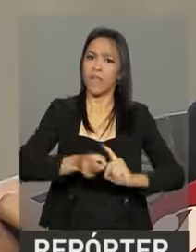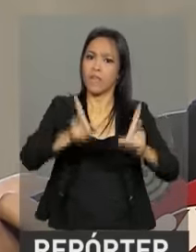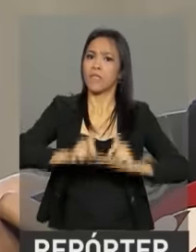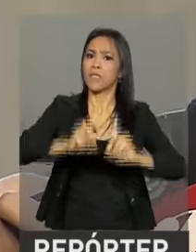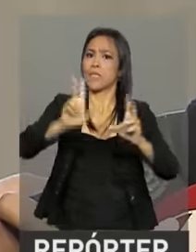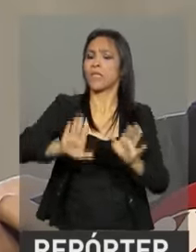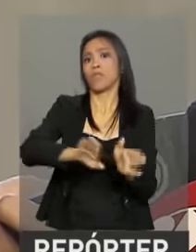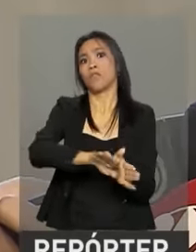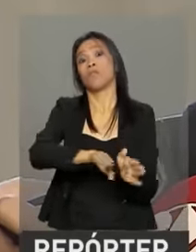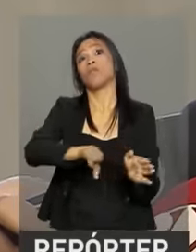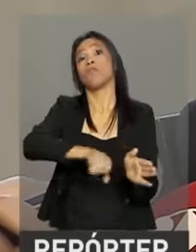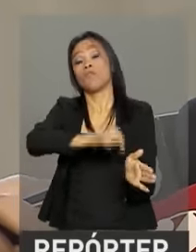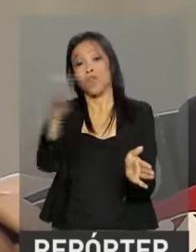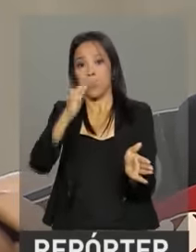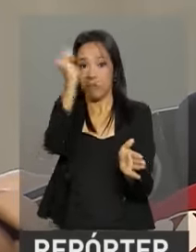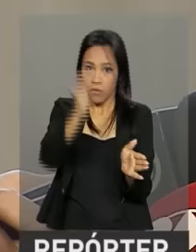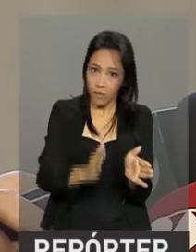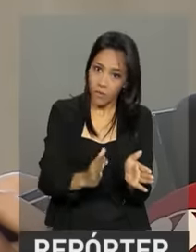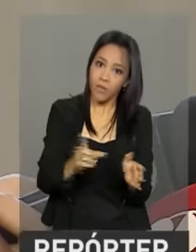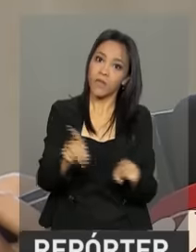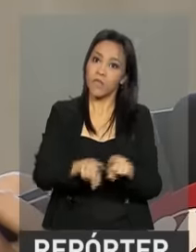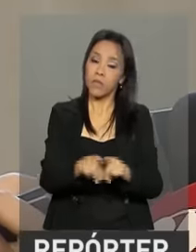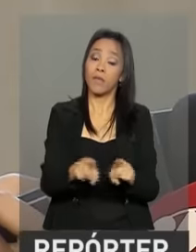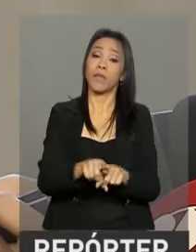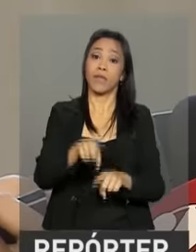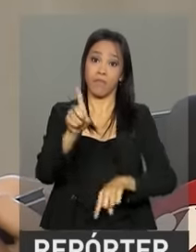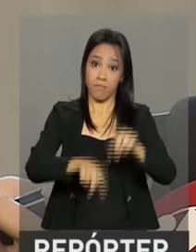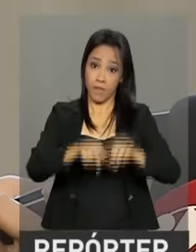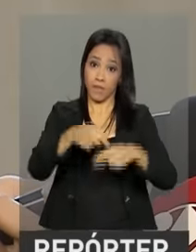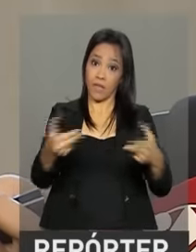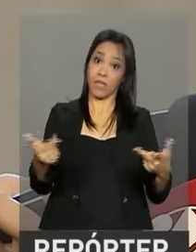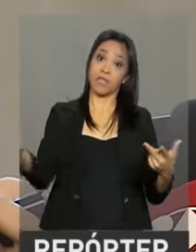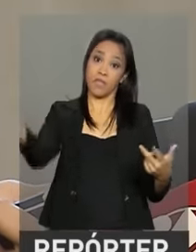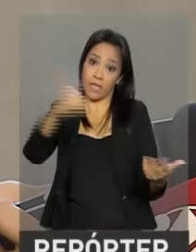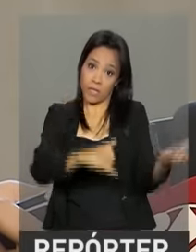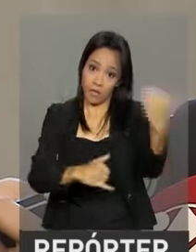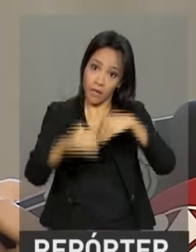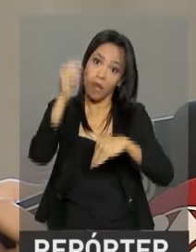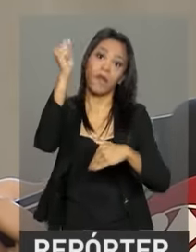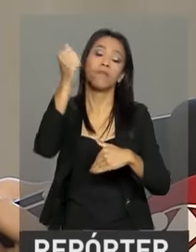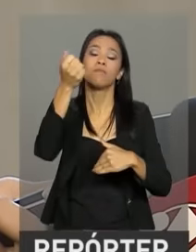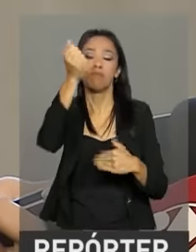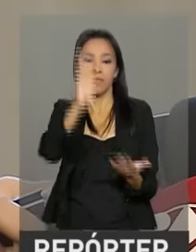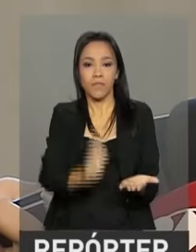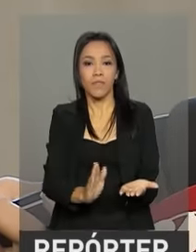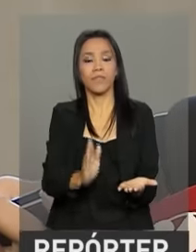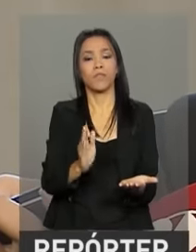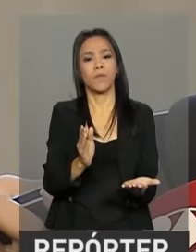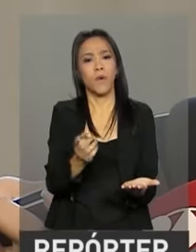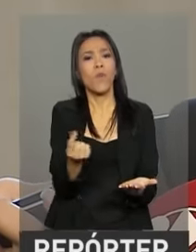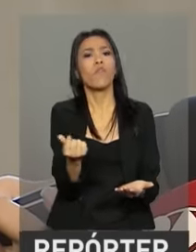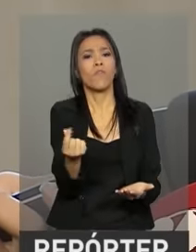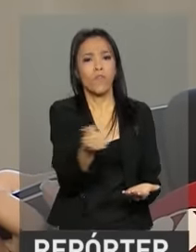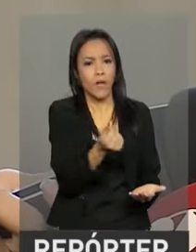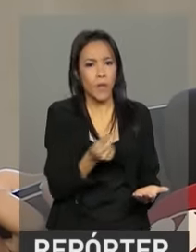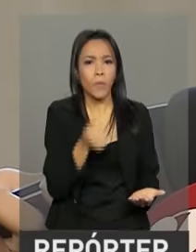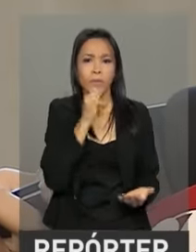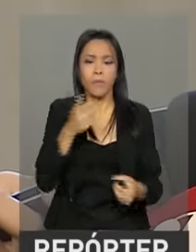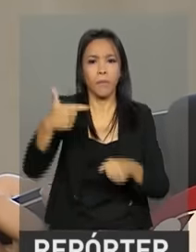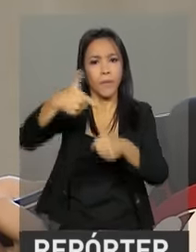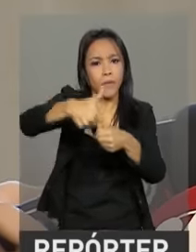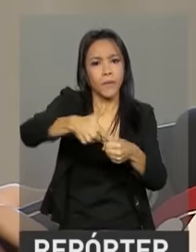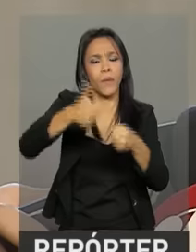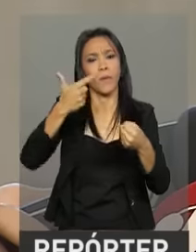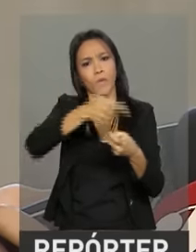industrializados como no na quantidade exportada e do lado das importações preço de petróleo